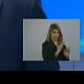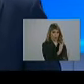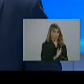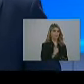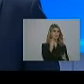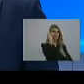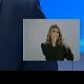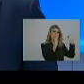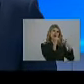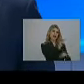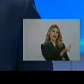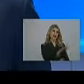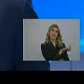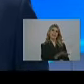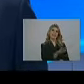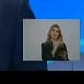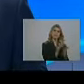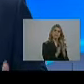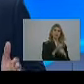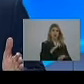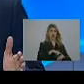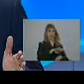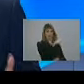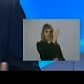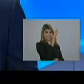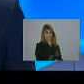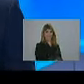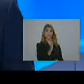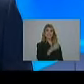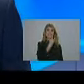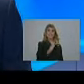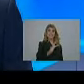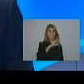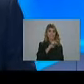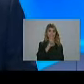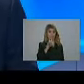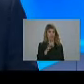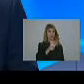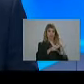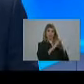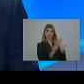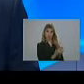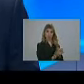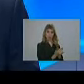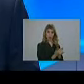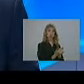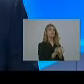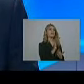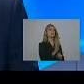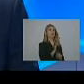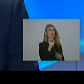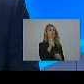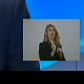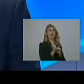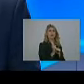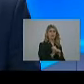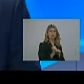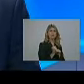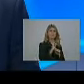dessa cidade em horário integral. Nós fizemos 305 escolas nos últimos 8 anos e com